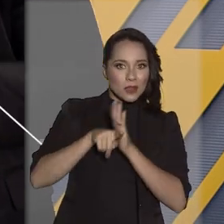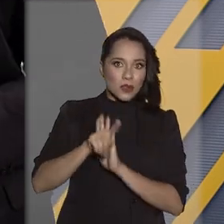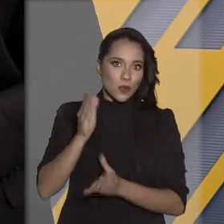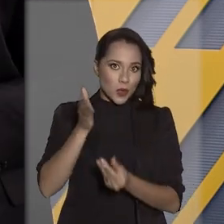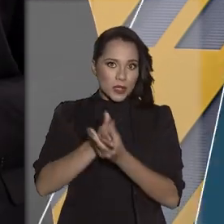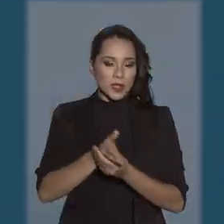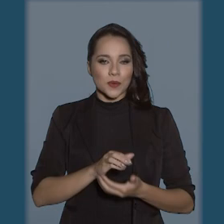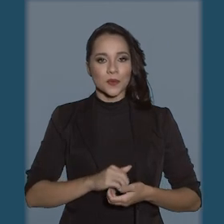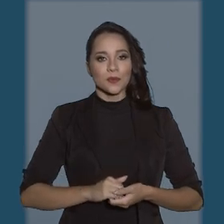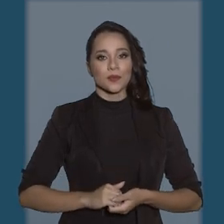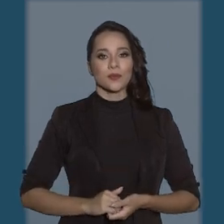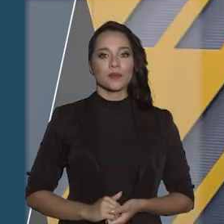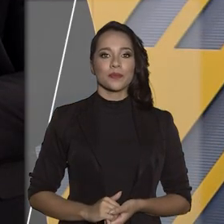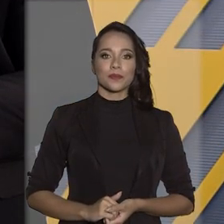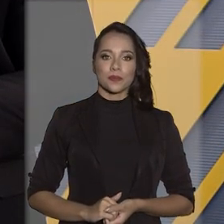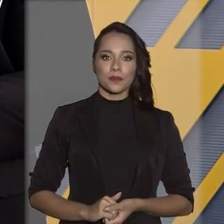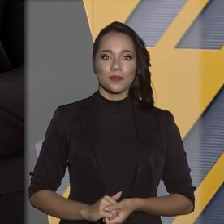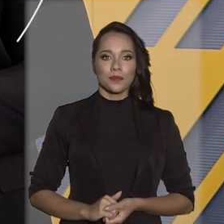verificou no caso.